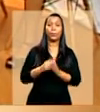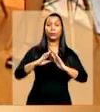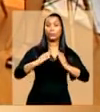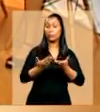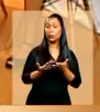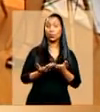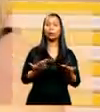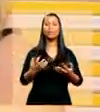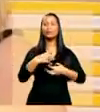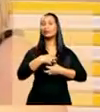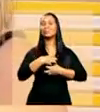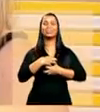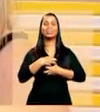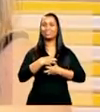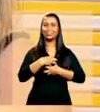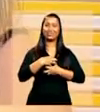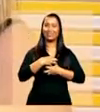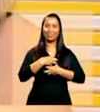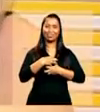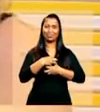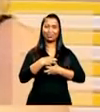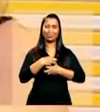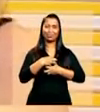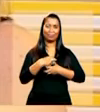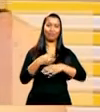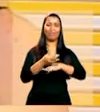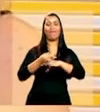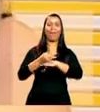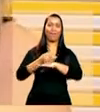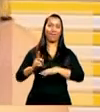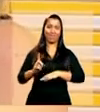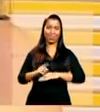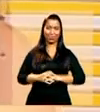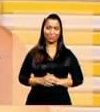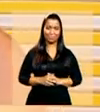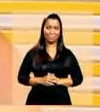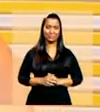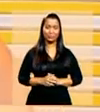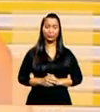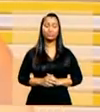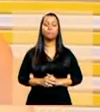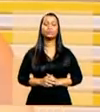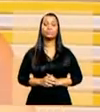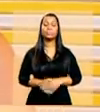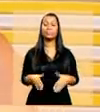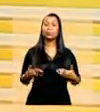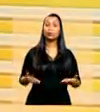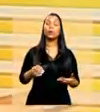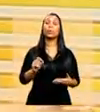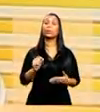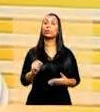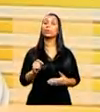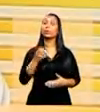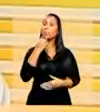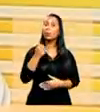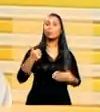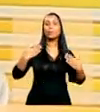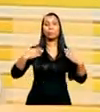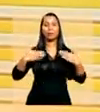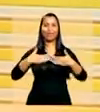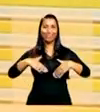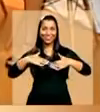cobrança escolar. Então, ele não se sente totalmente de férias, né, em descanso. Então, mesmo é para curtir, né,